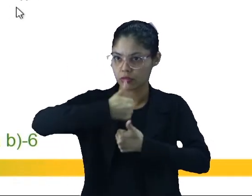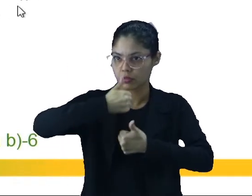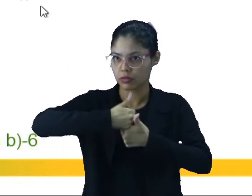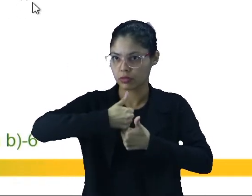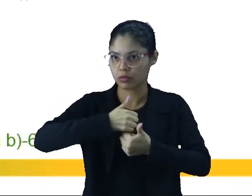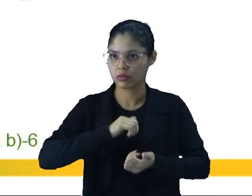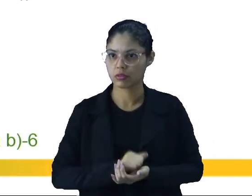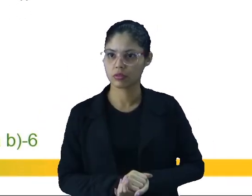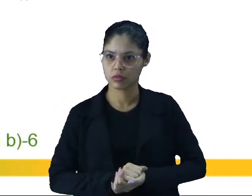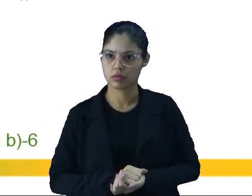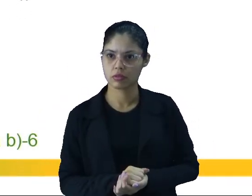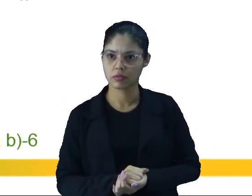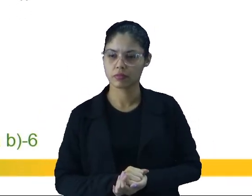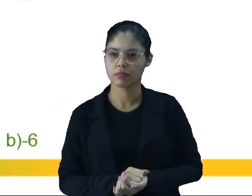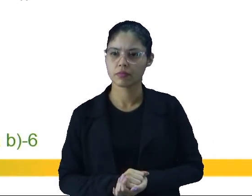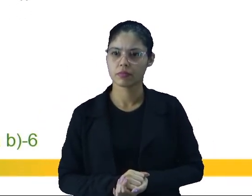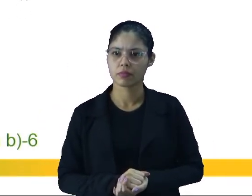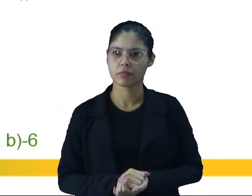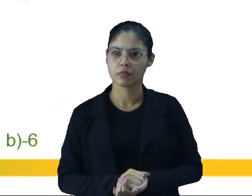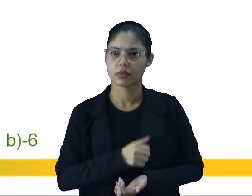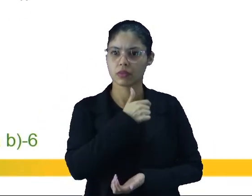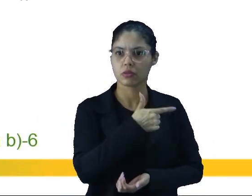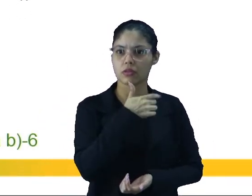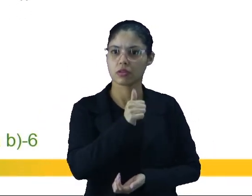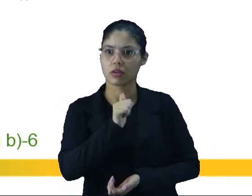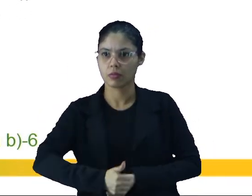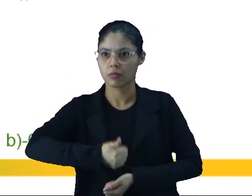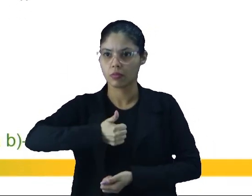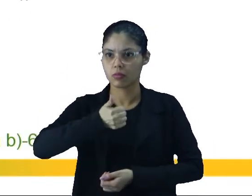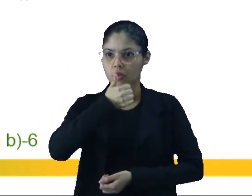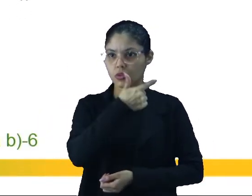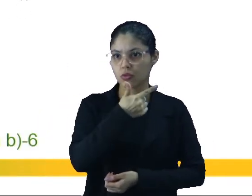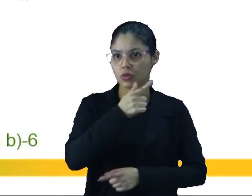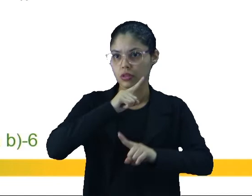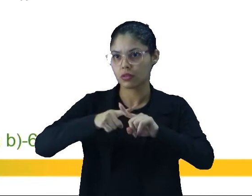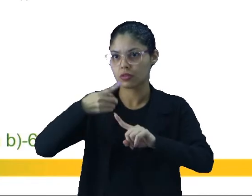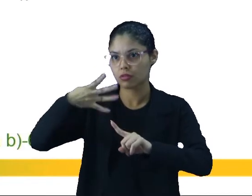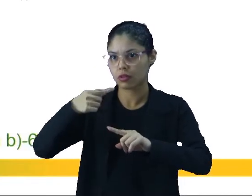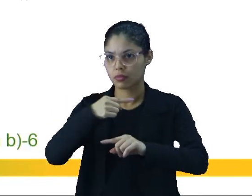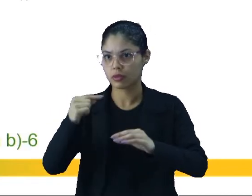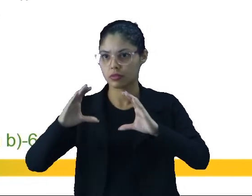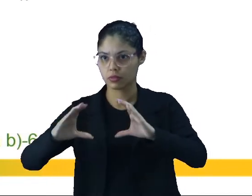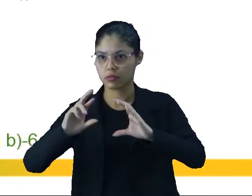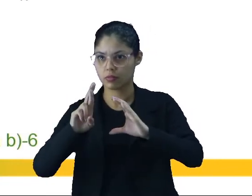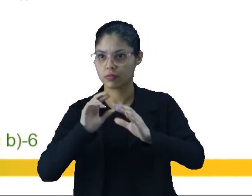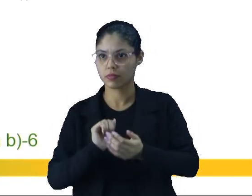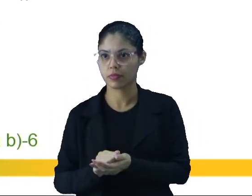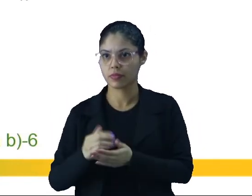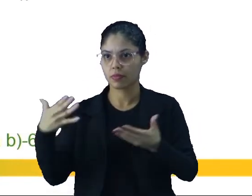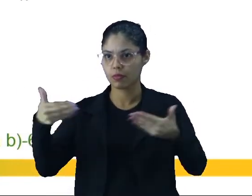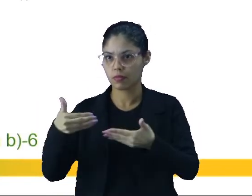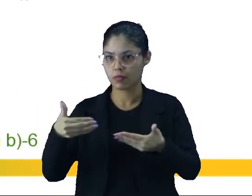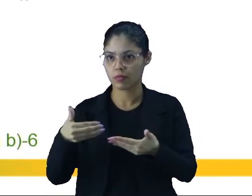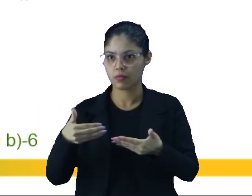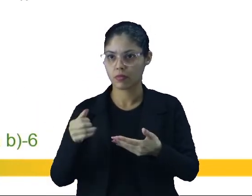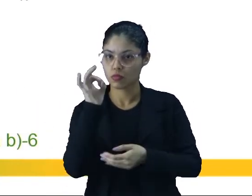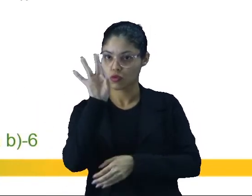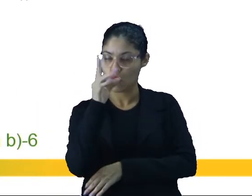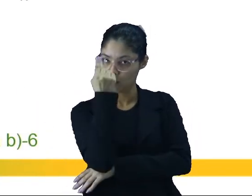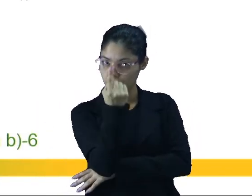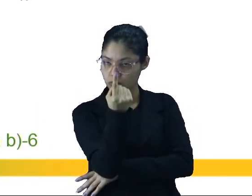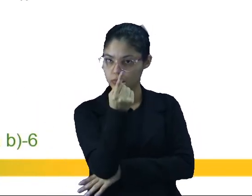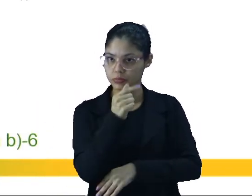ó. Vai ficar 2A1, que é 2 vezes 4 menos R, porque eu vou deixar agora tudo numa só